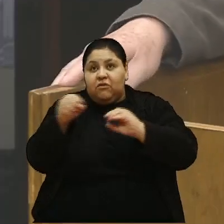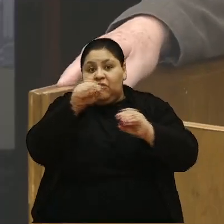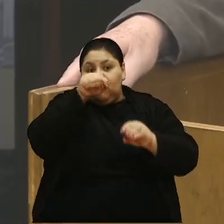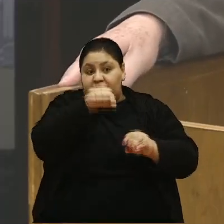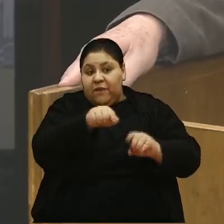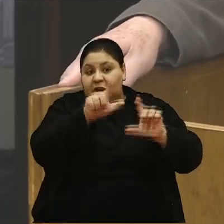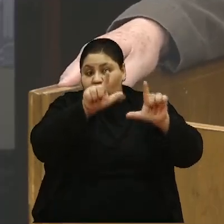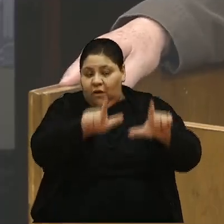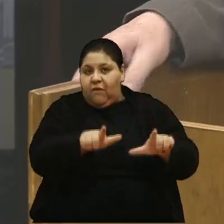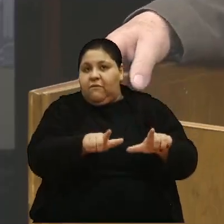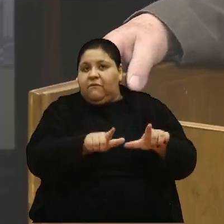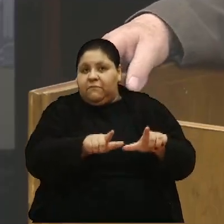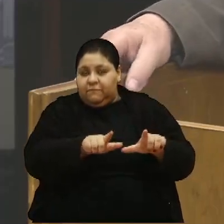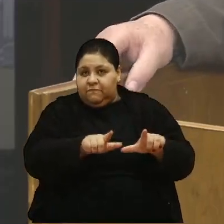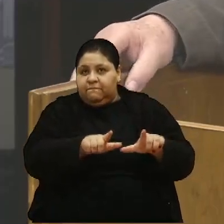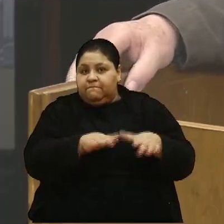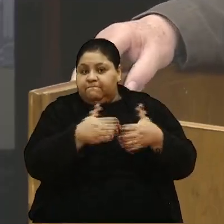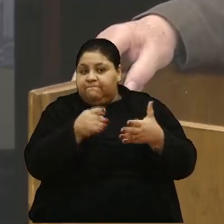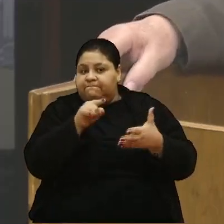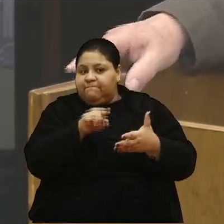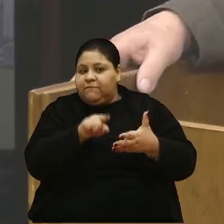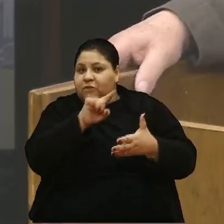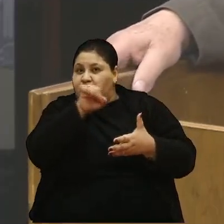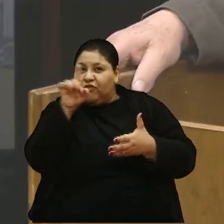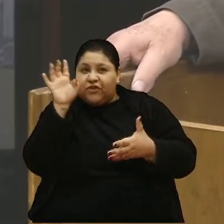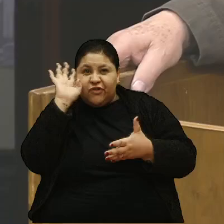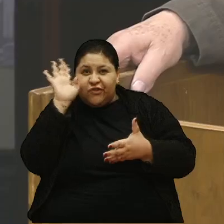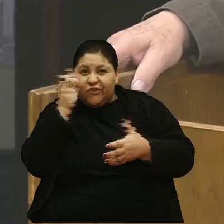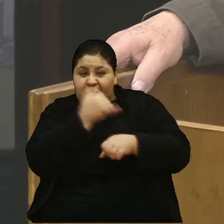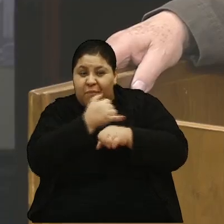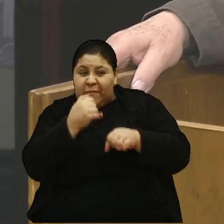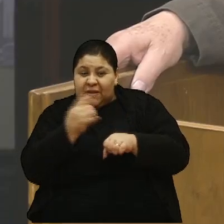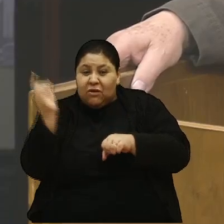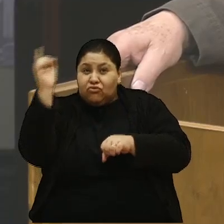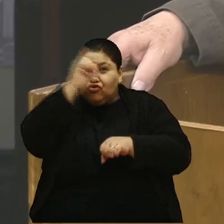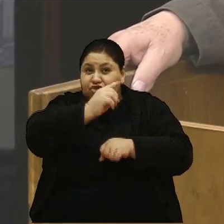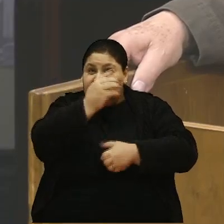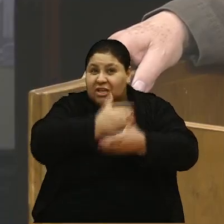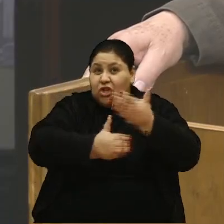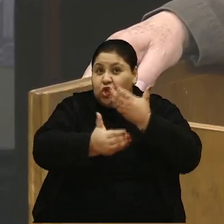aquele local. Então você imagina passar um dia inteiro